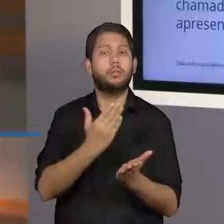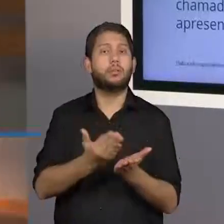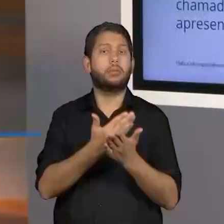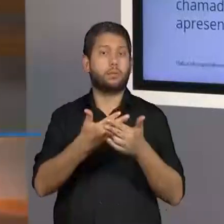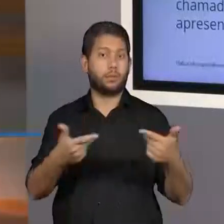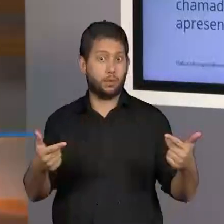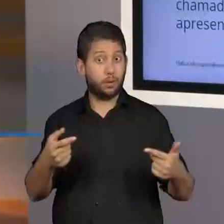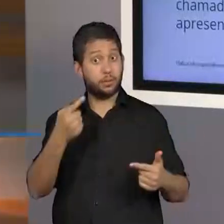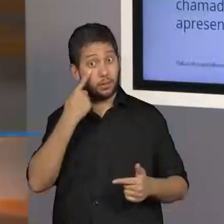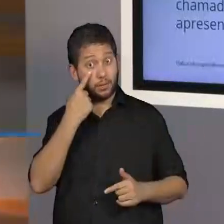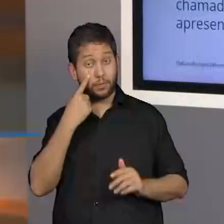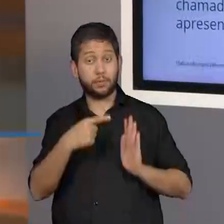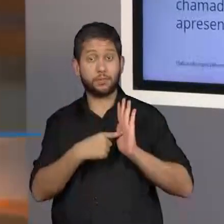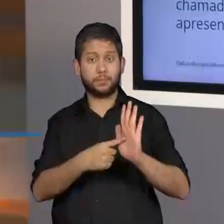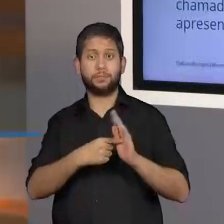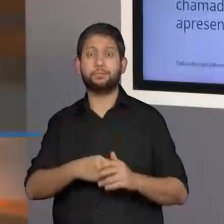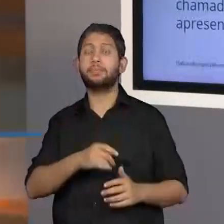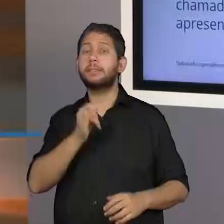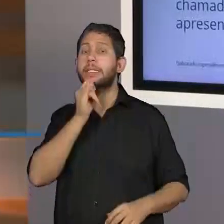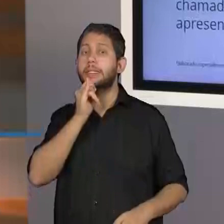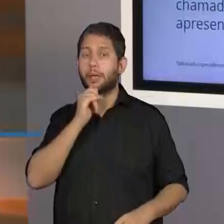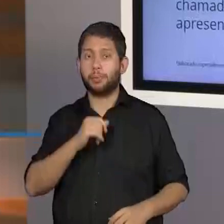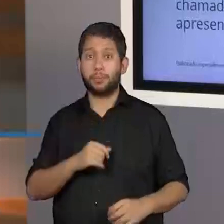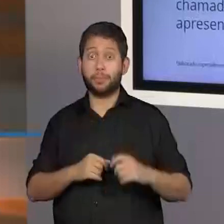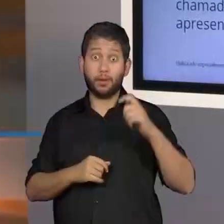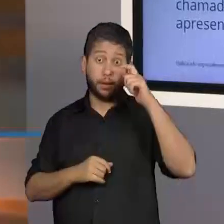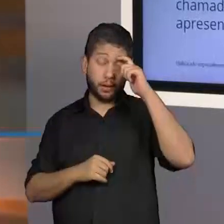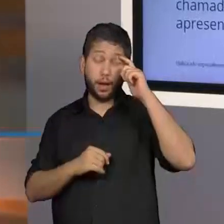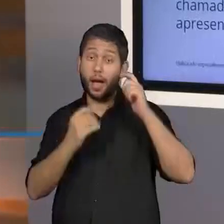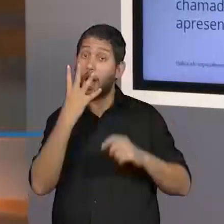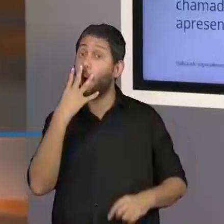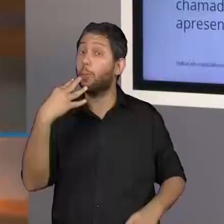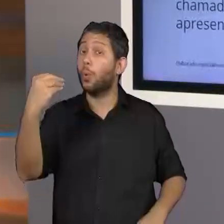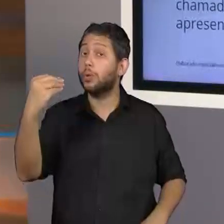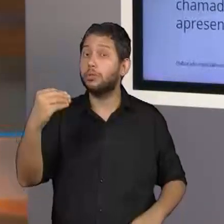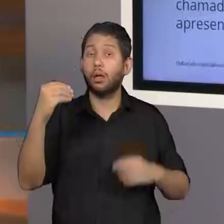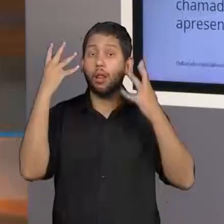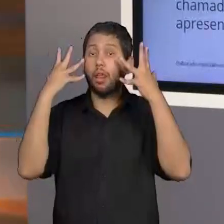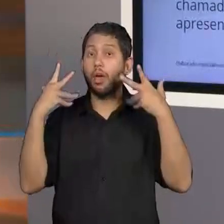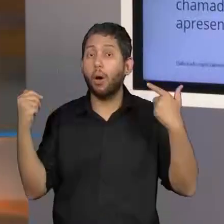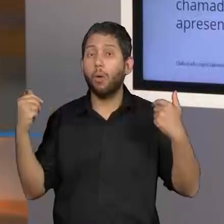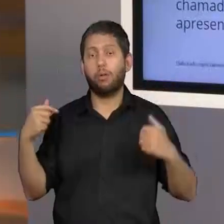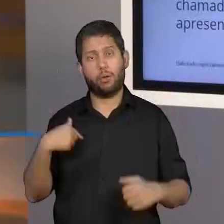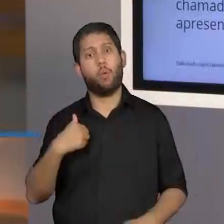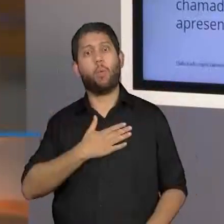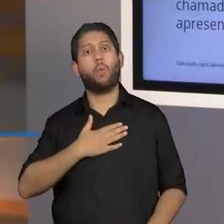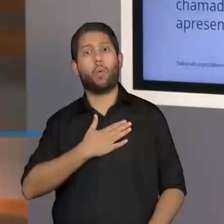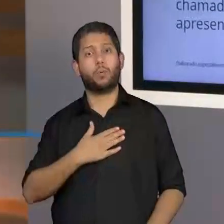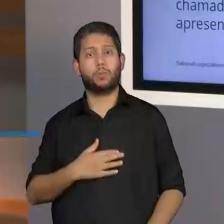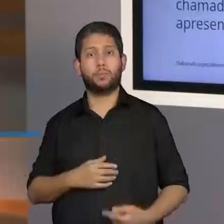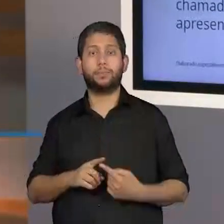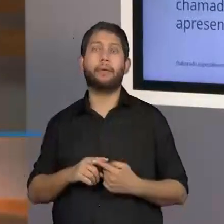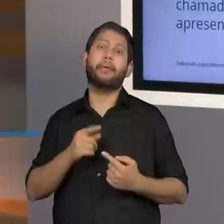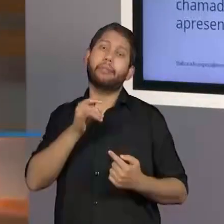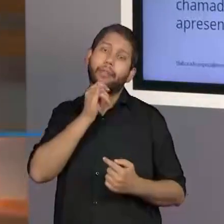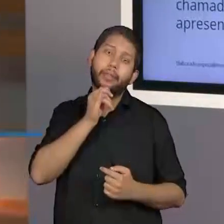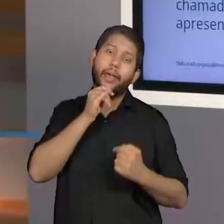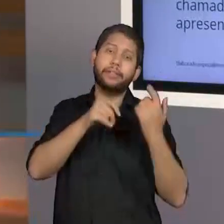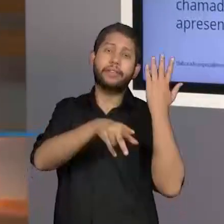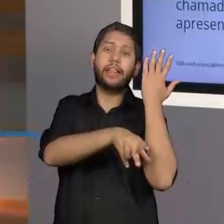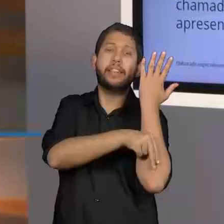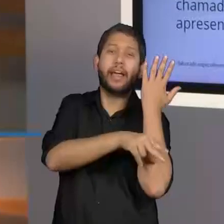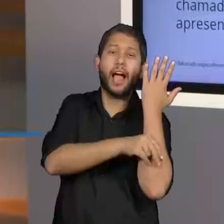para conhecer algumas fábulas. Por exemplo, A Raposa e o Leão. É uma fábula que eu gosto bastante. A Cigarra e a